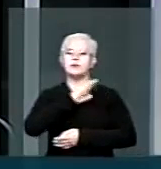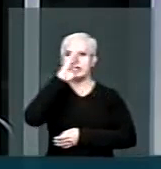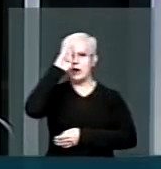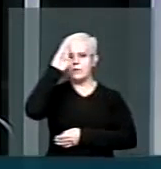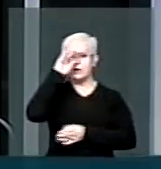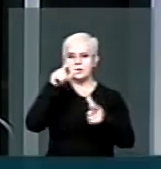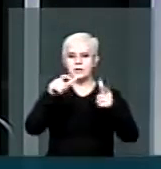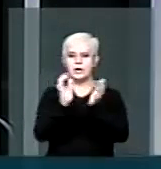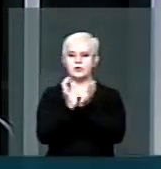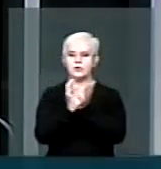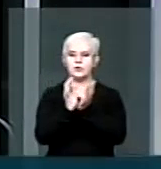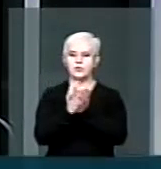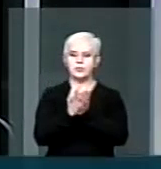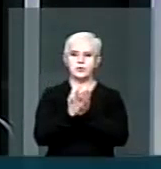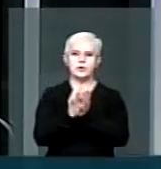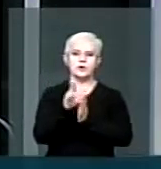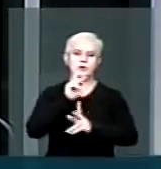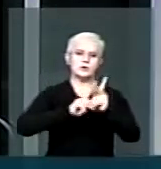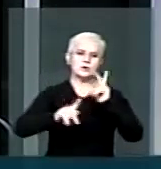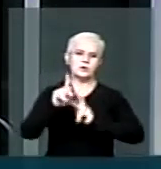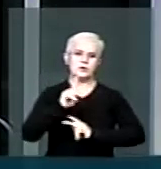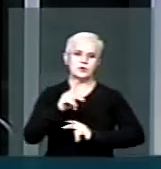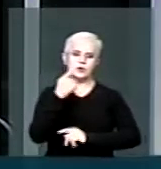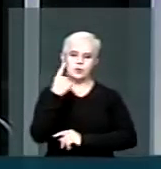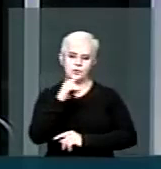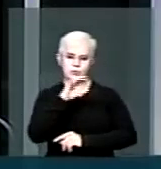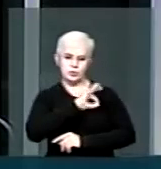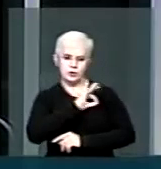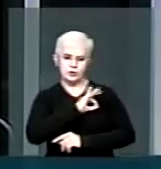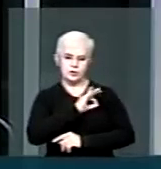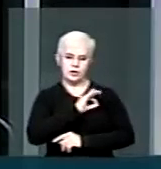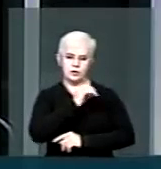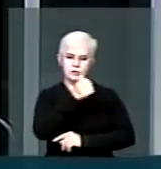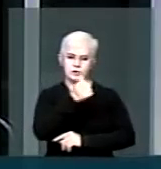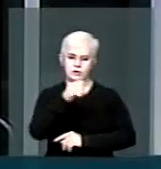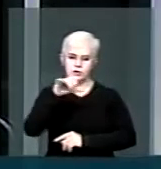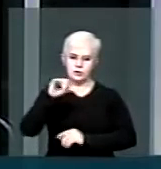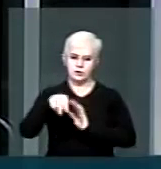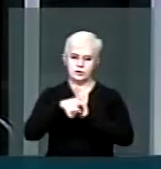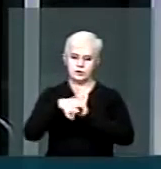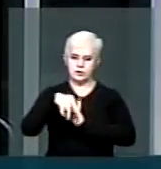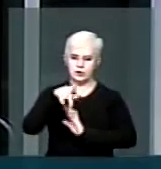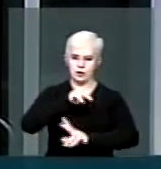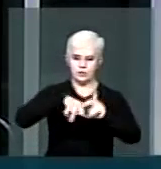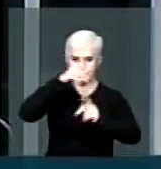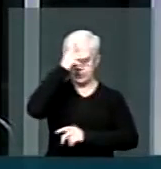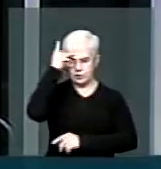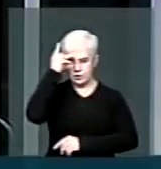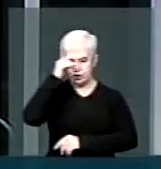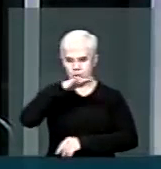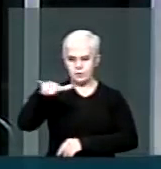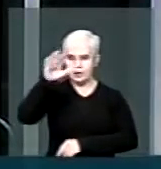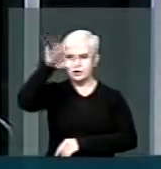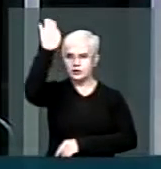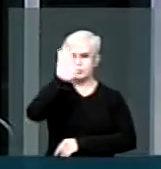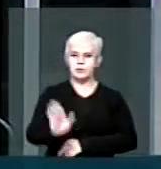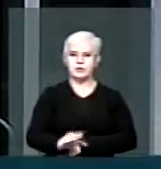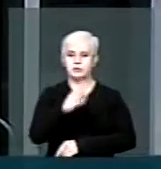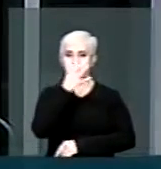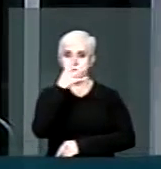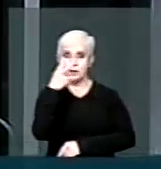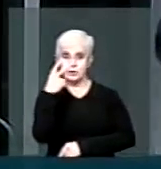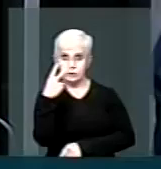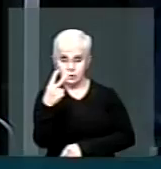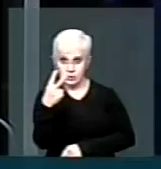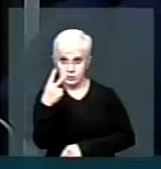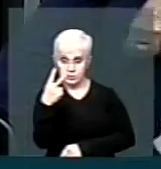habitante, um policial para cada 669 paranaenses, enquanto a média brasileira é de 455. E isso